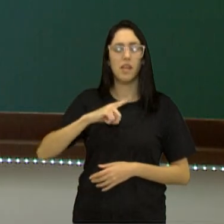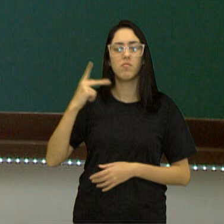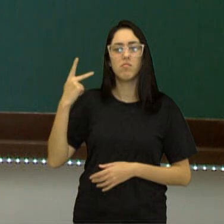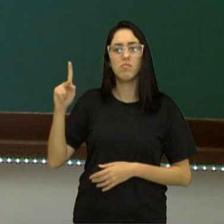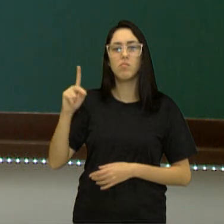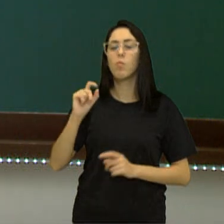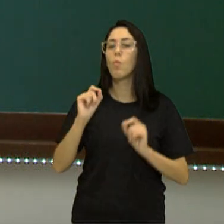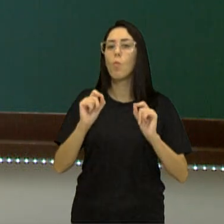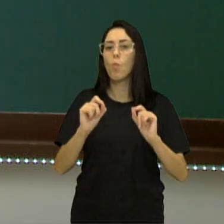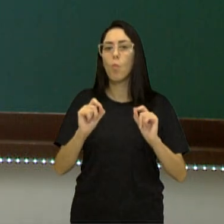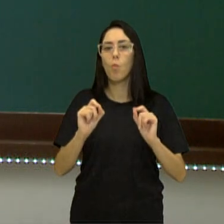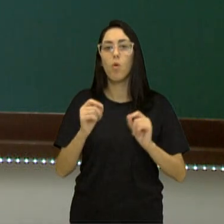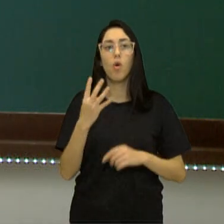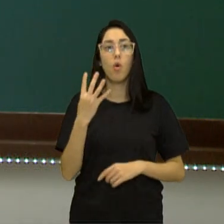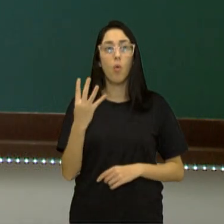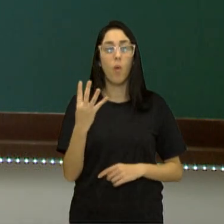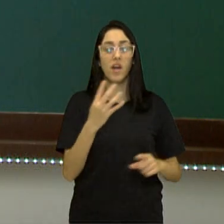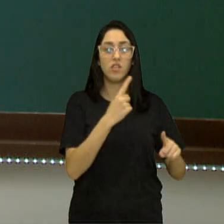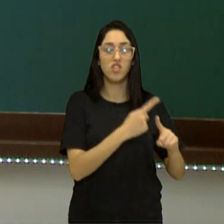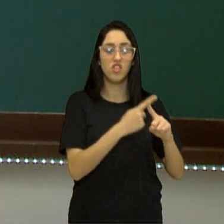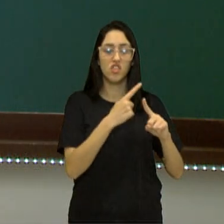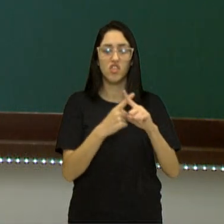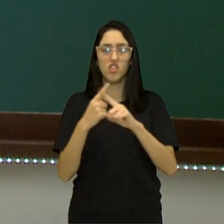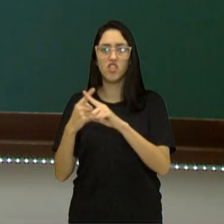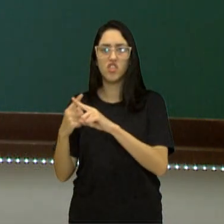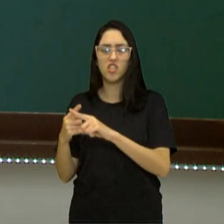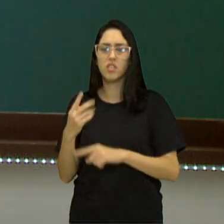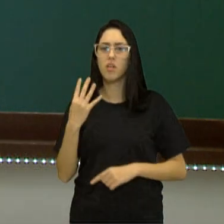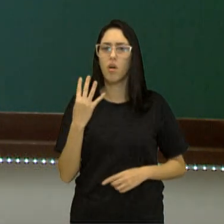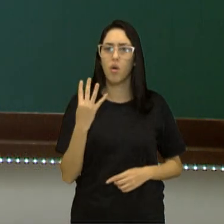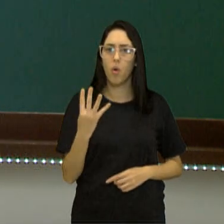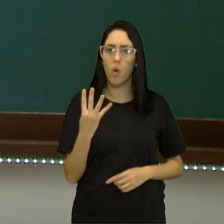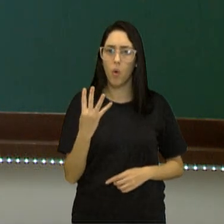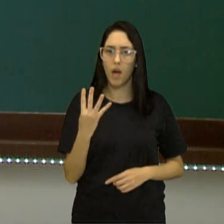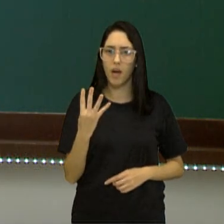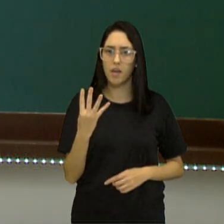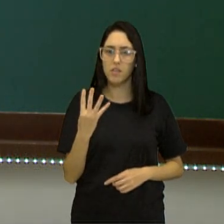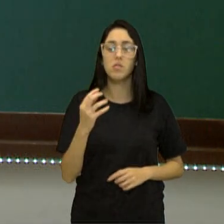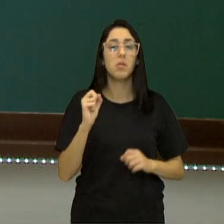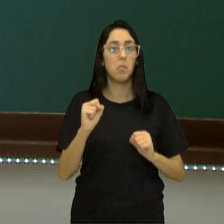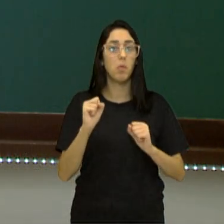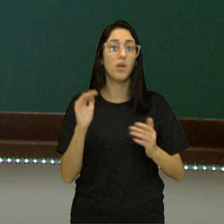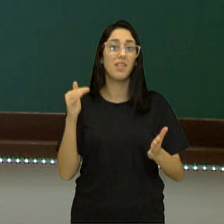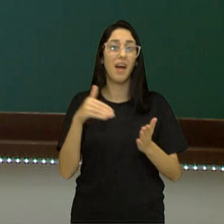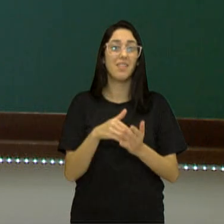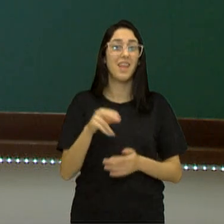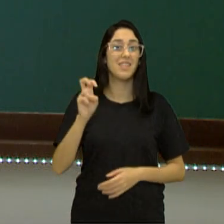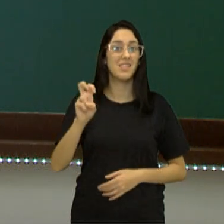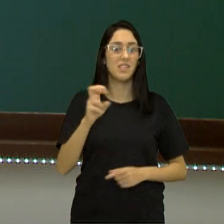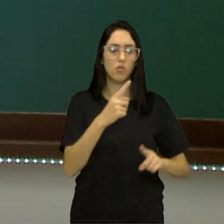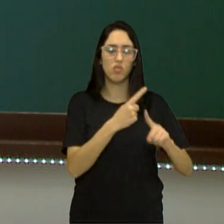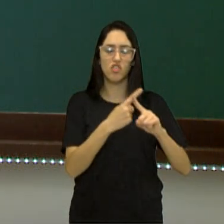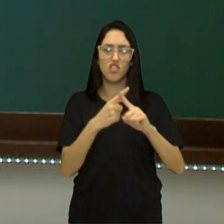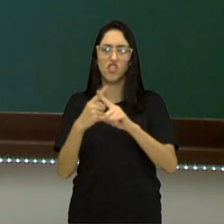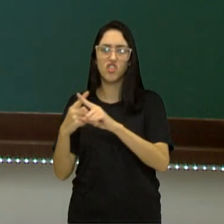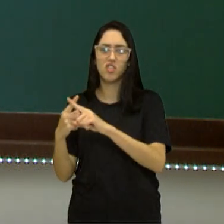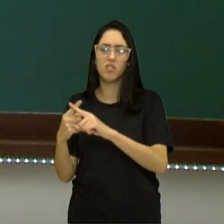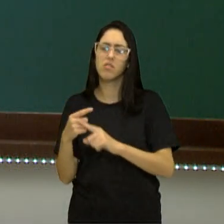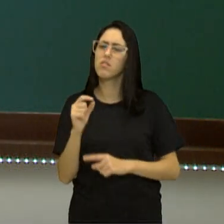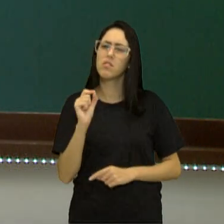é 4X. Essa classificação vai até 5X. E o que significa